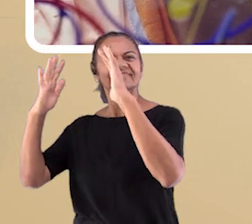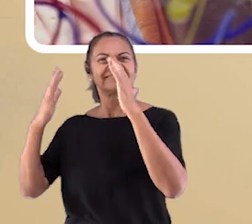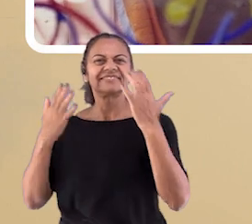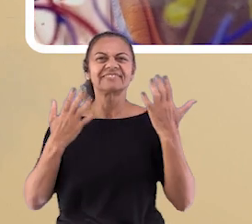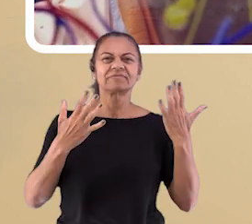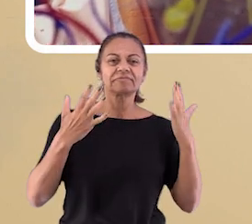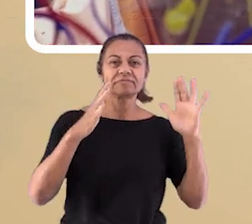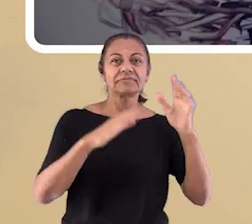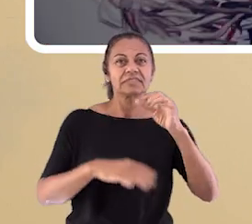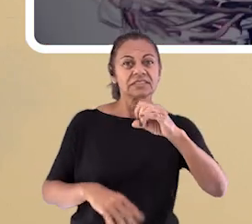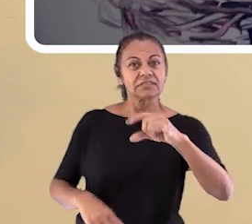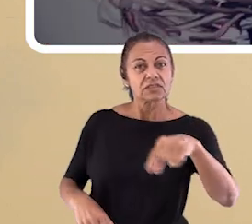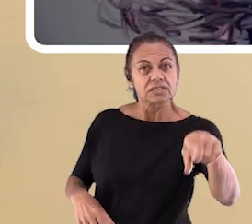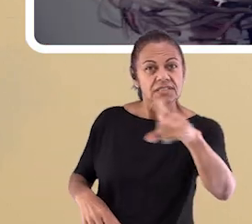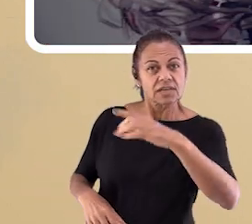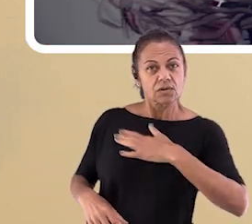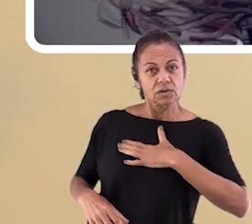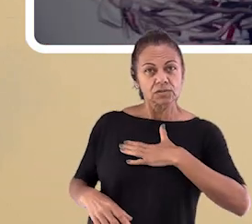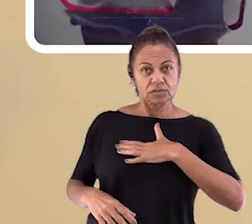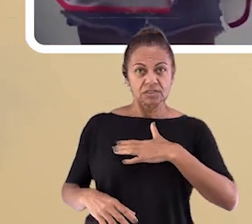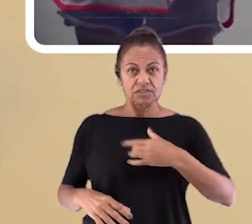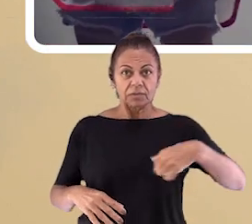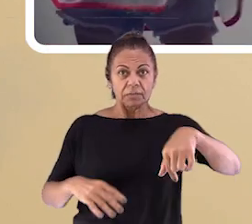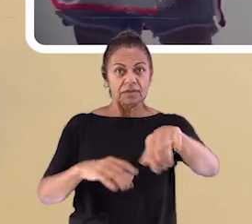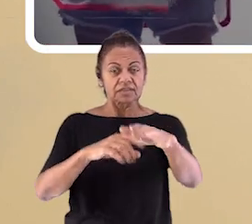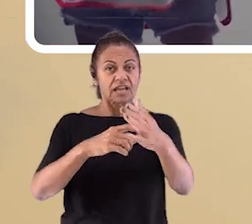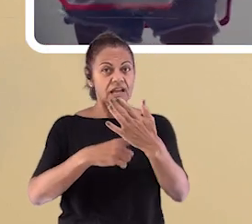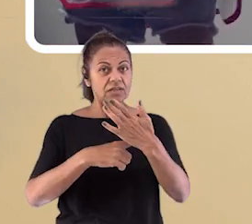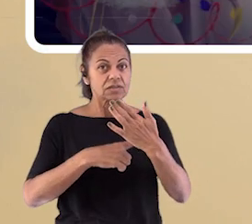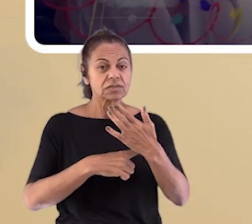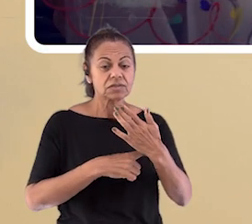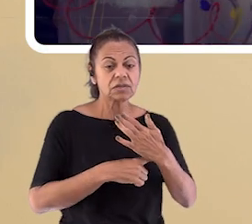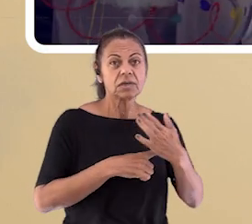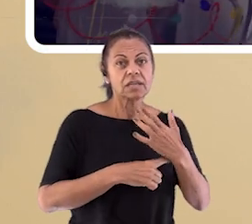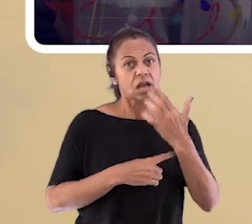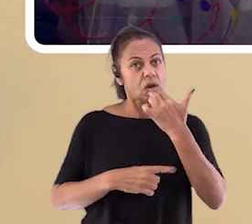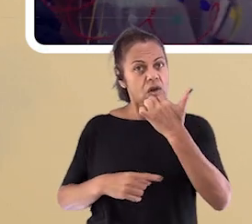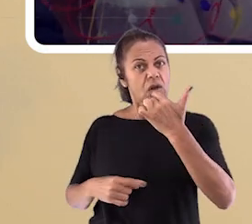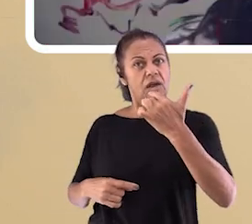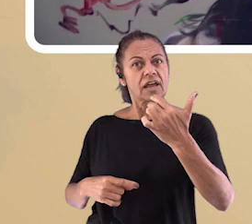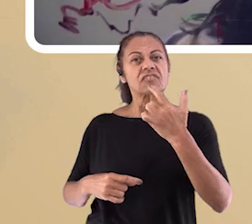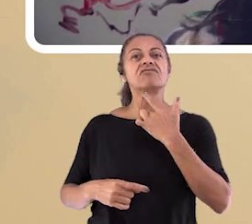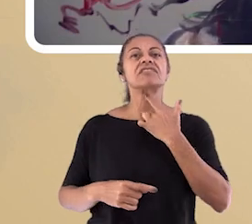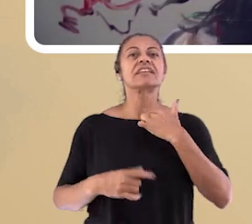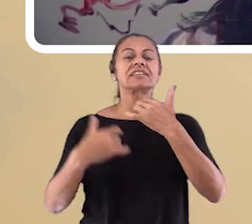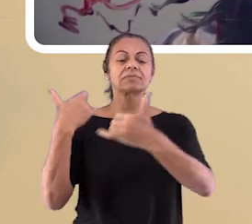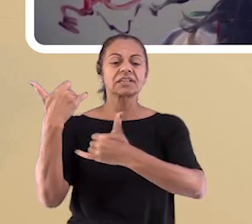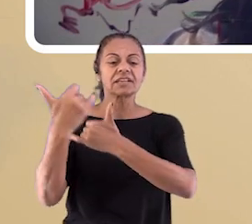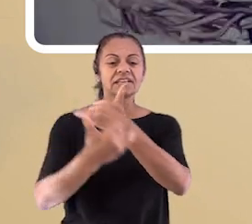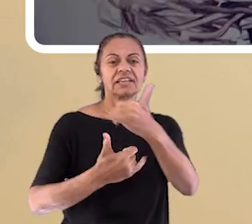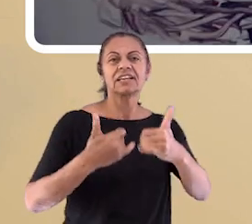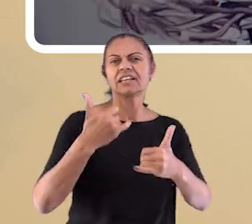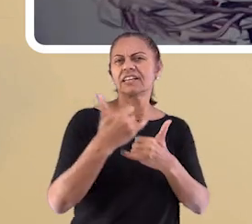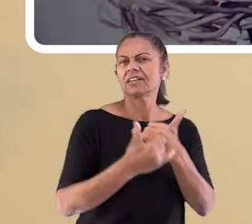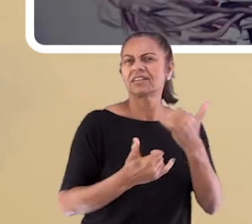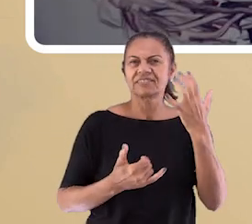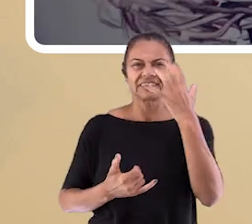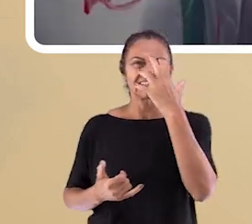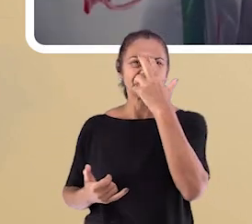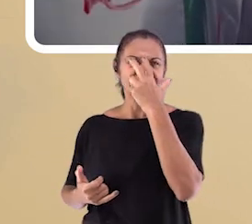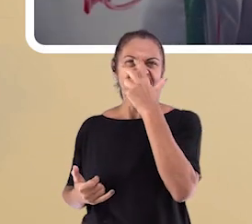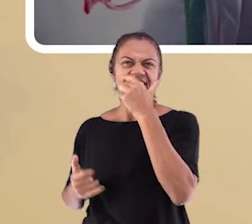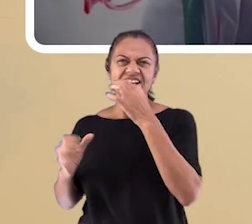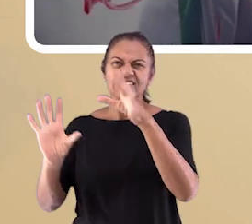É o, é o. Se você gostou da gente, você pode ajudar. Seja como um colorido com vontade de pintar. Somos como